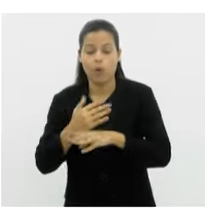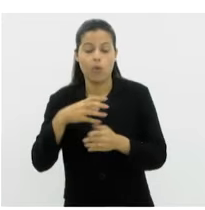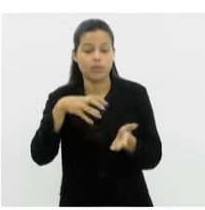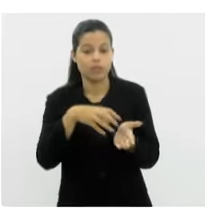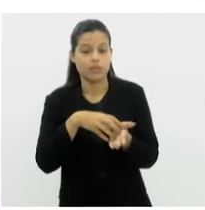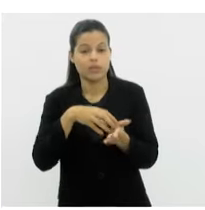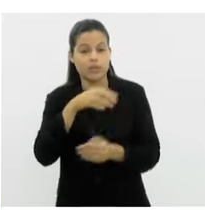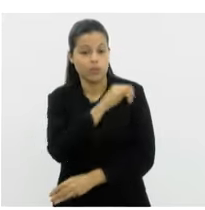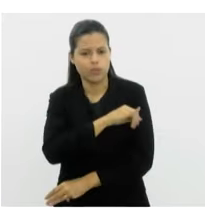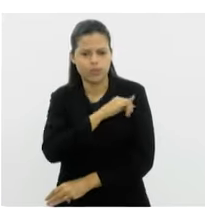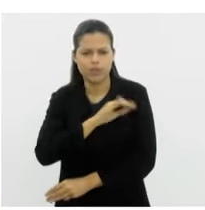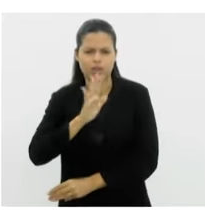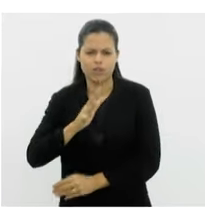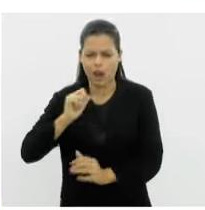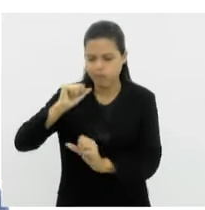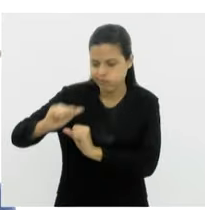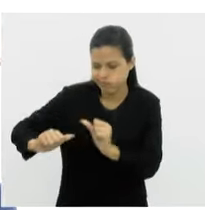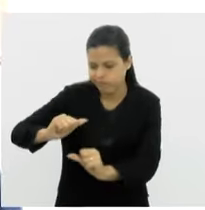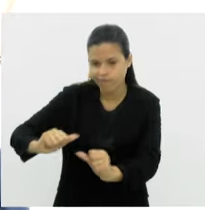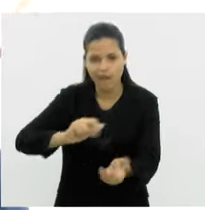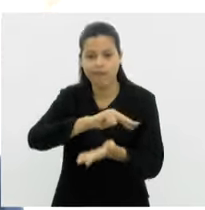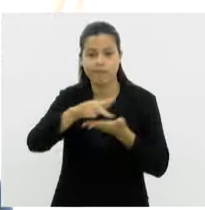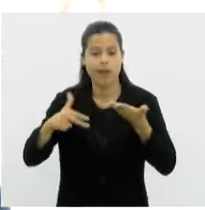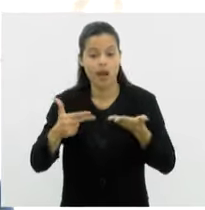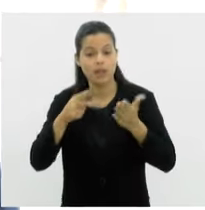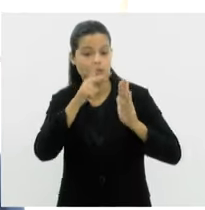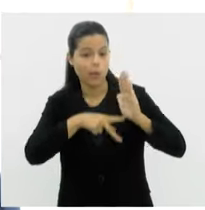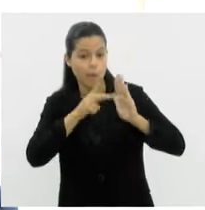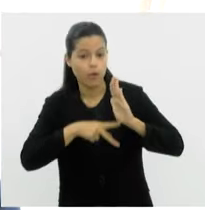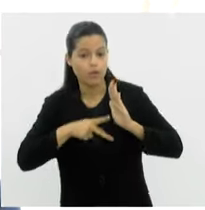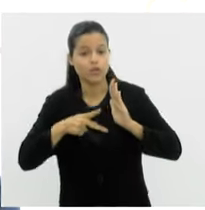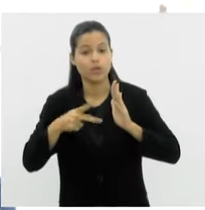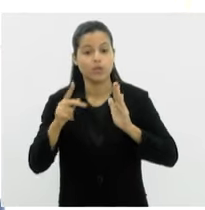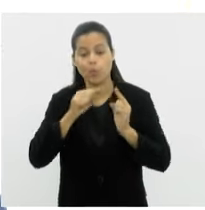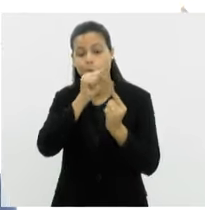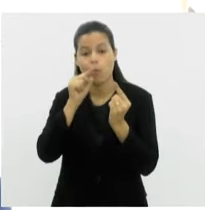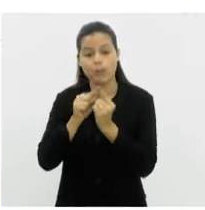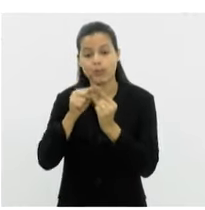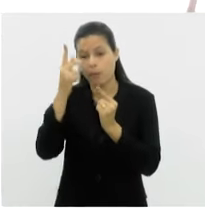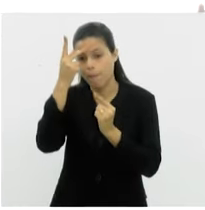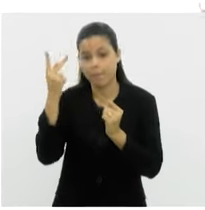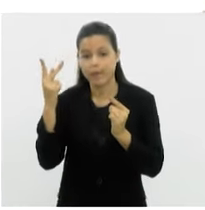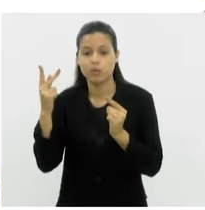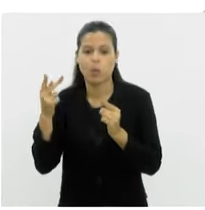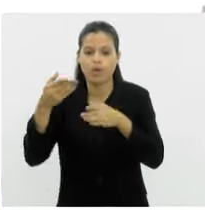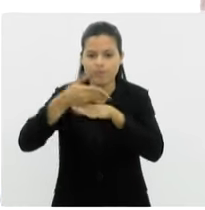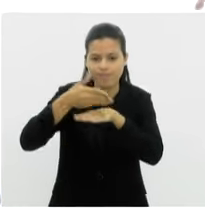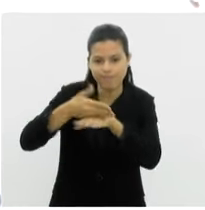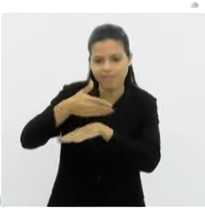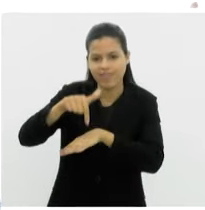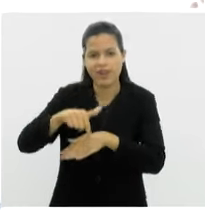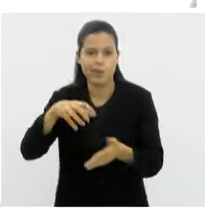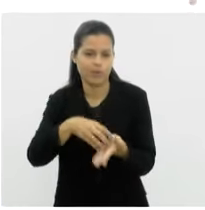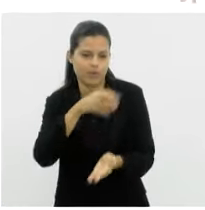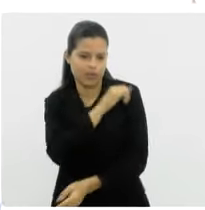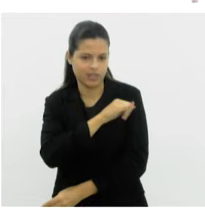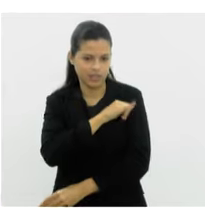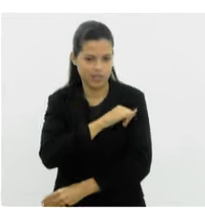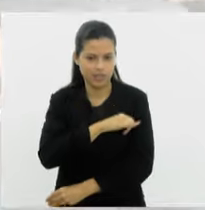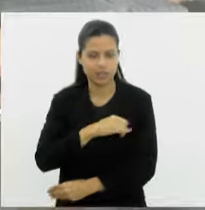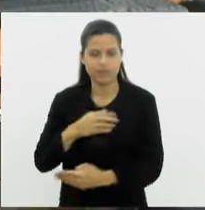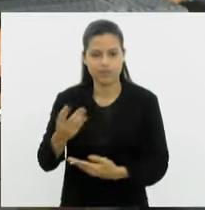revitalizações e esse projeto vem para trazer mais fluxo de pessoas e mais uma revitalização para o centro da cidade. Vicente, voltamos com você no